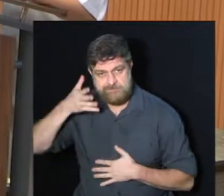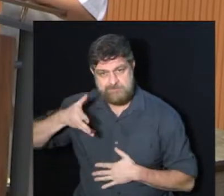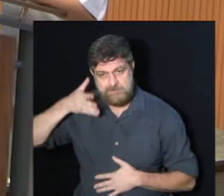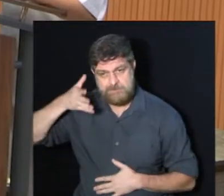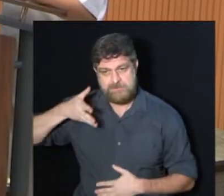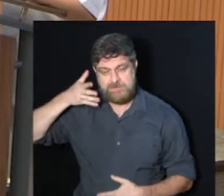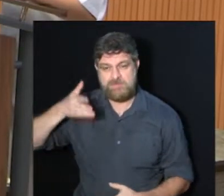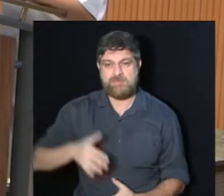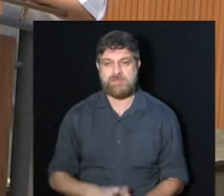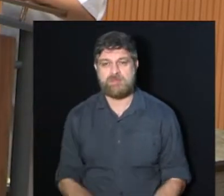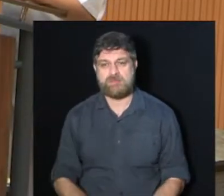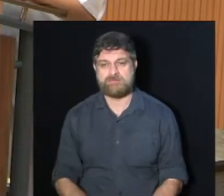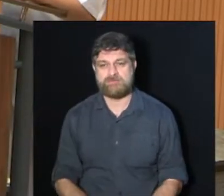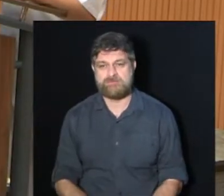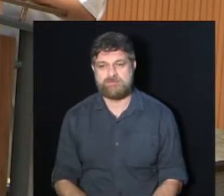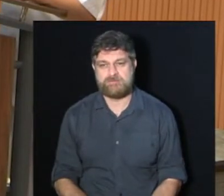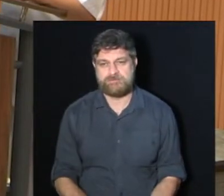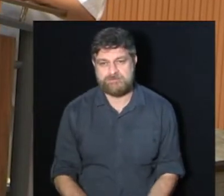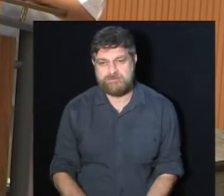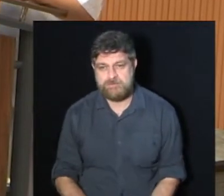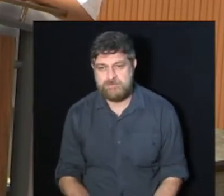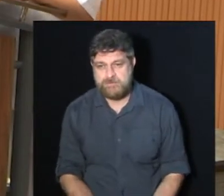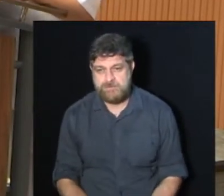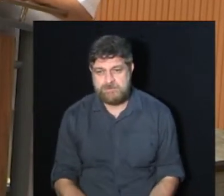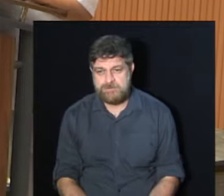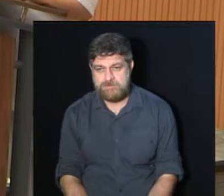fazer a condução dos espaços.